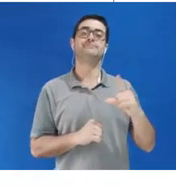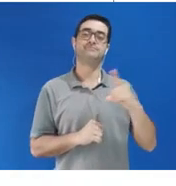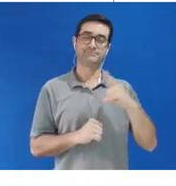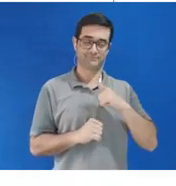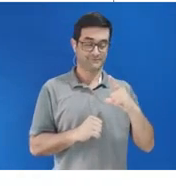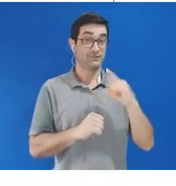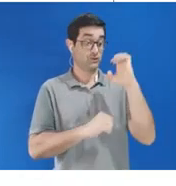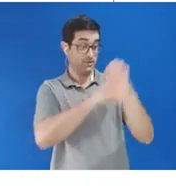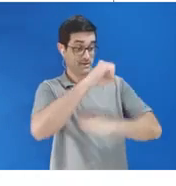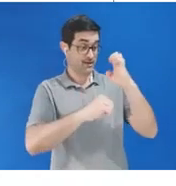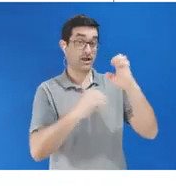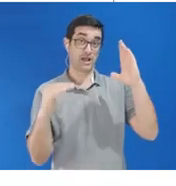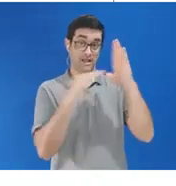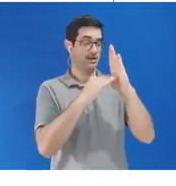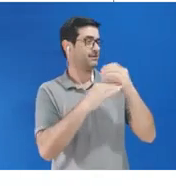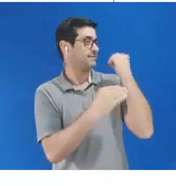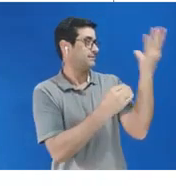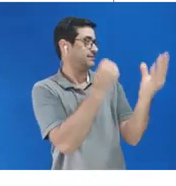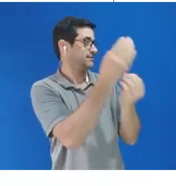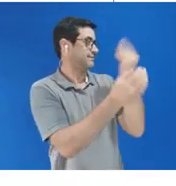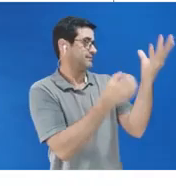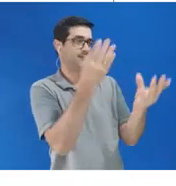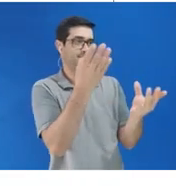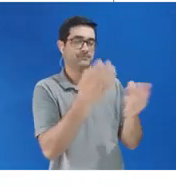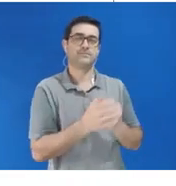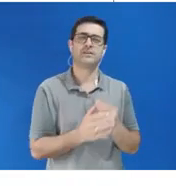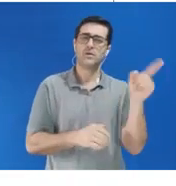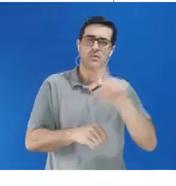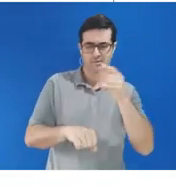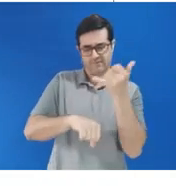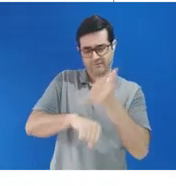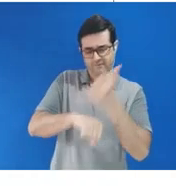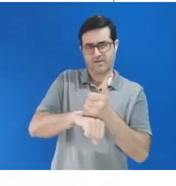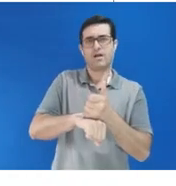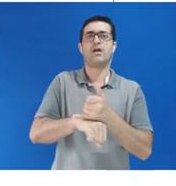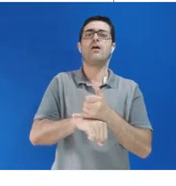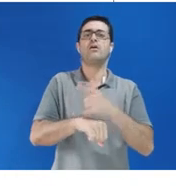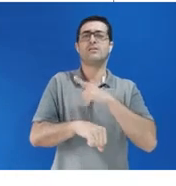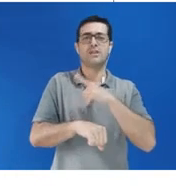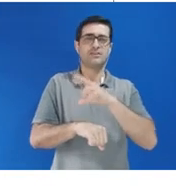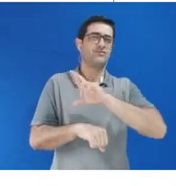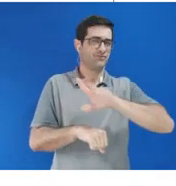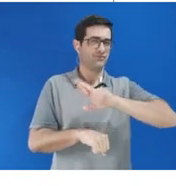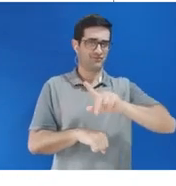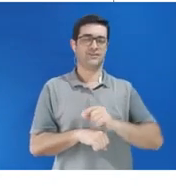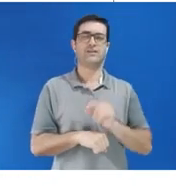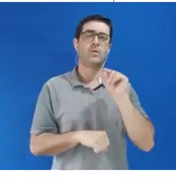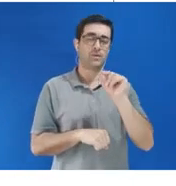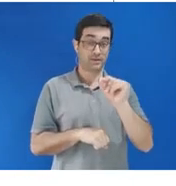valência. Da mesma forma, os não metálicos, os não metais, eles tendem